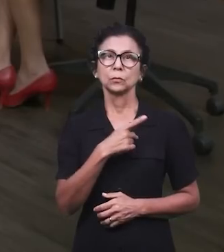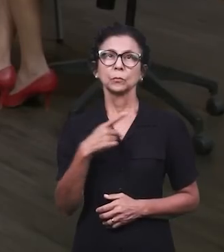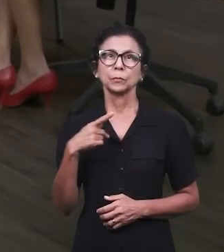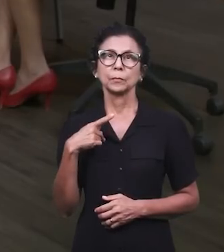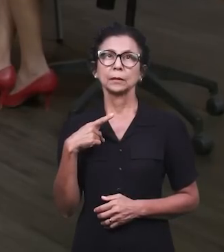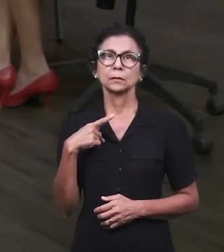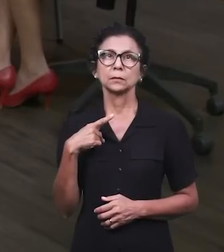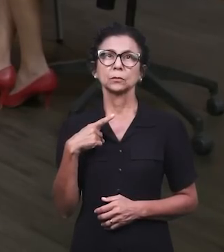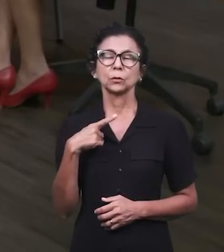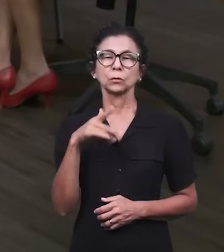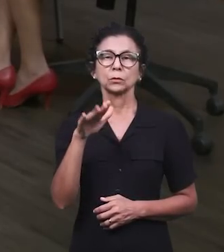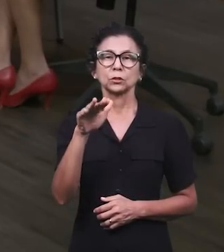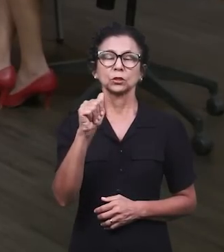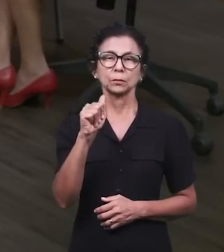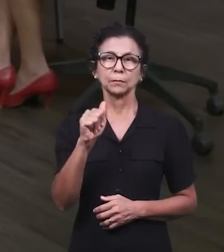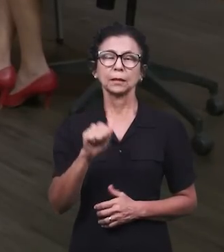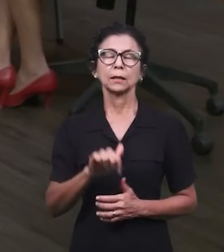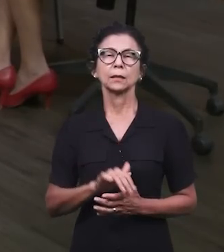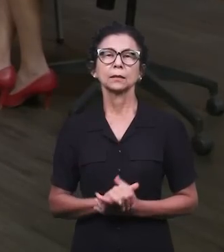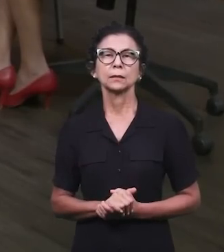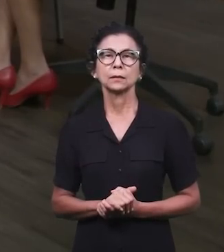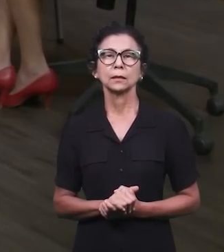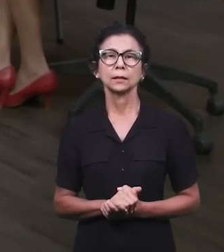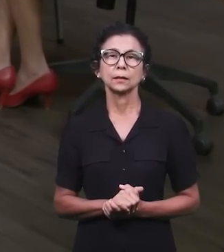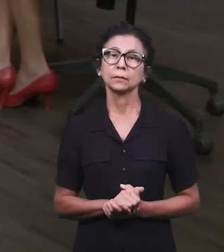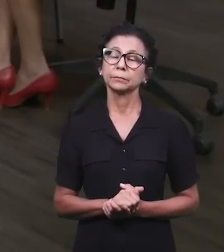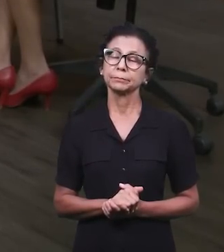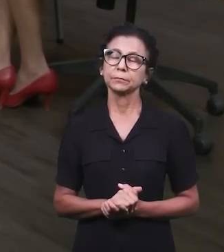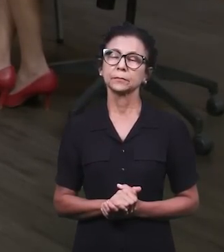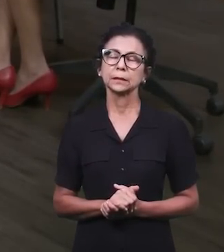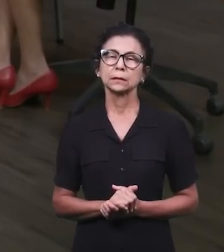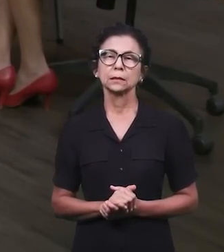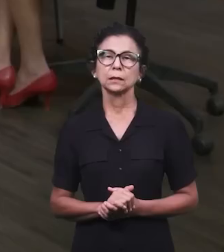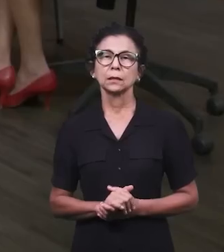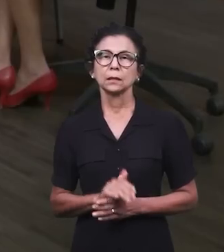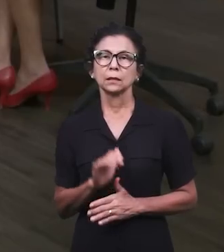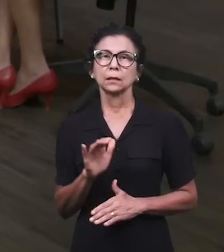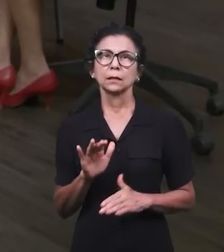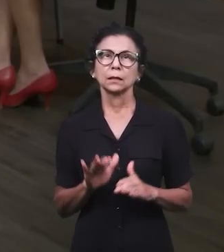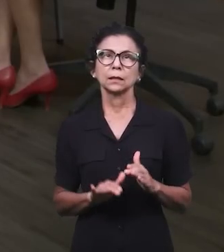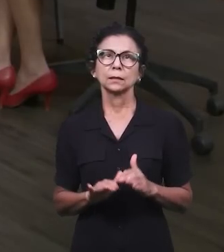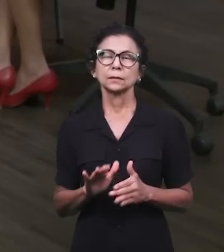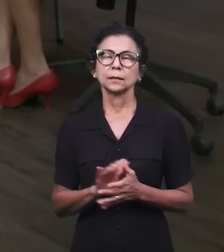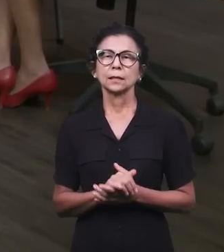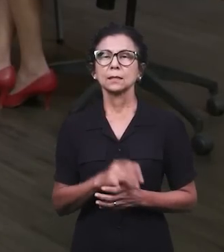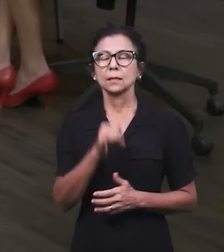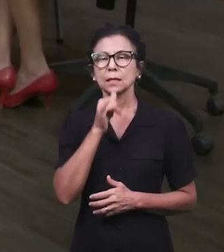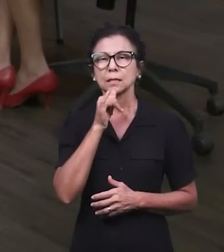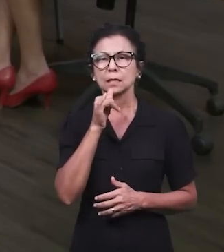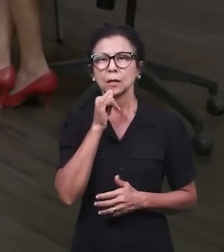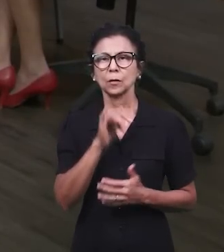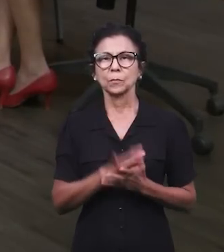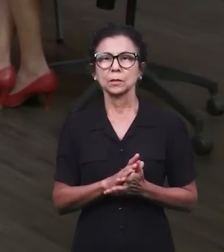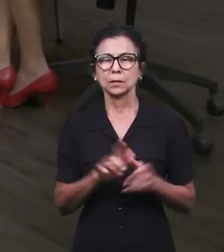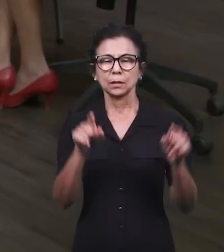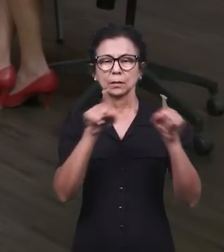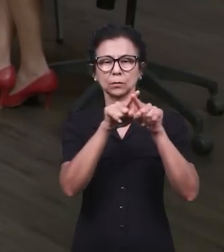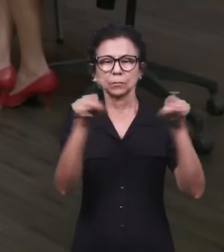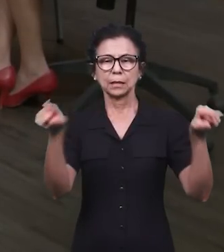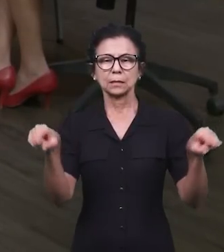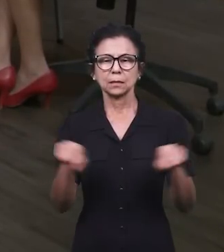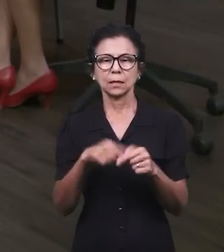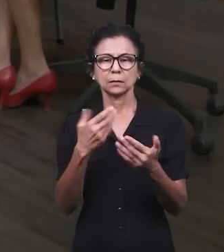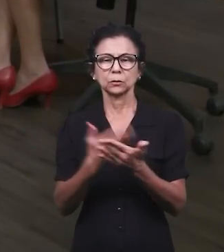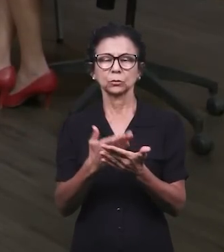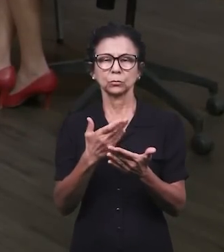como regra, porque às vezes você vai entregar um jejum na hora do trabalho. Uhum. Você está na sala da faculdade, você está